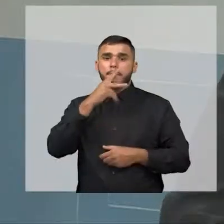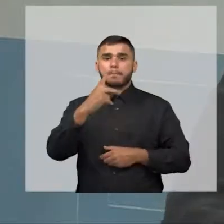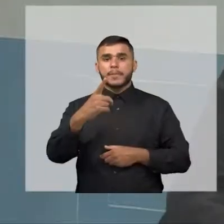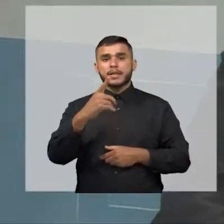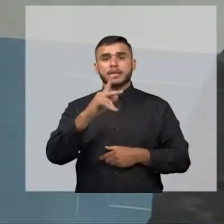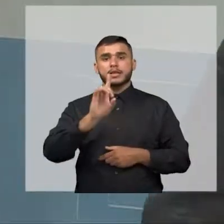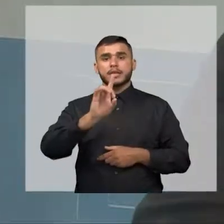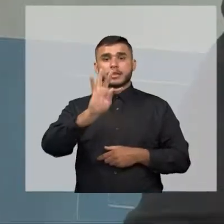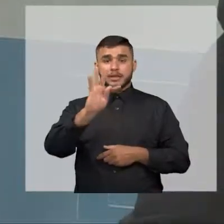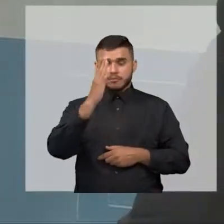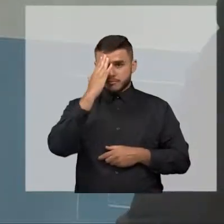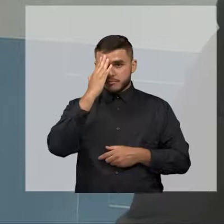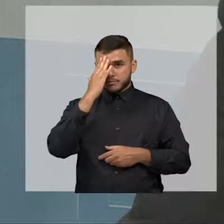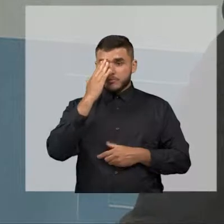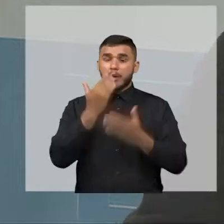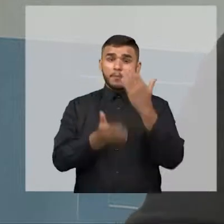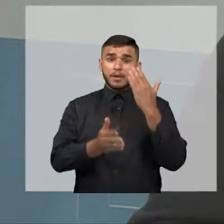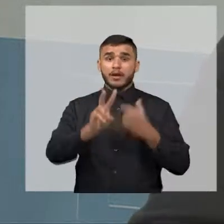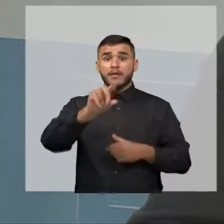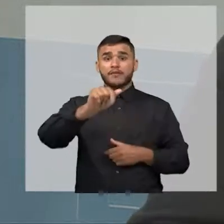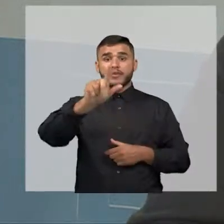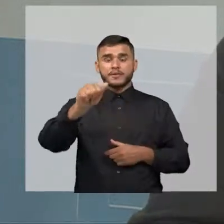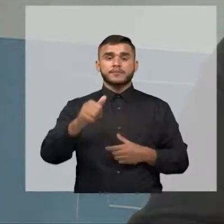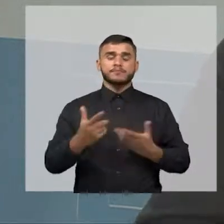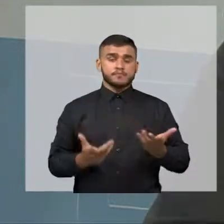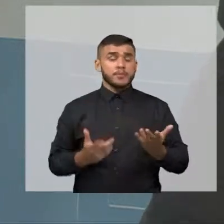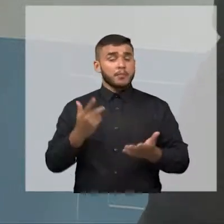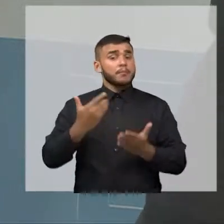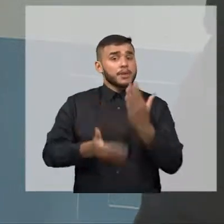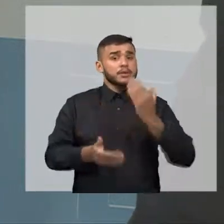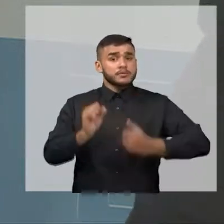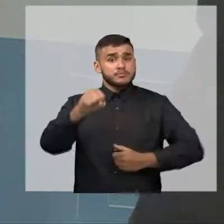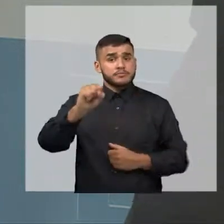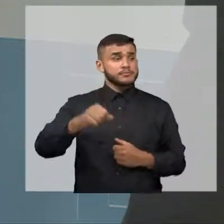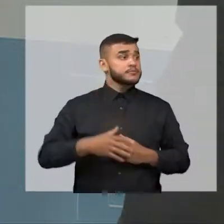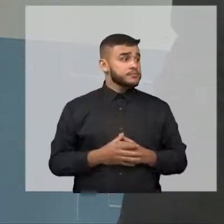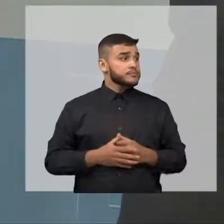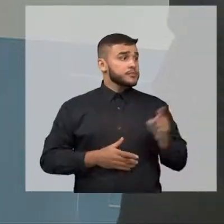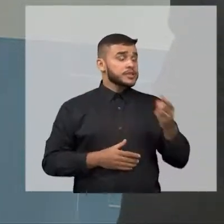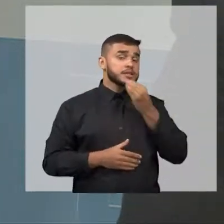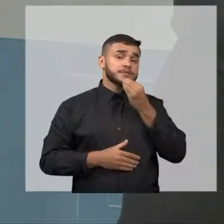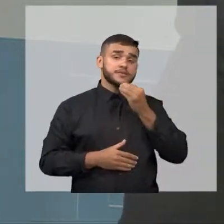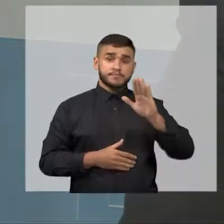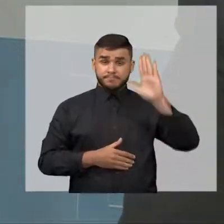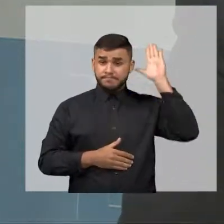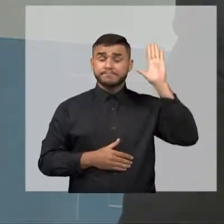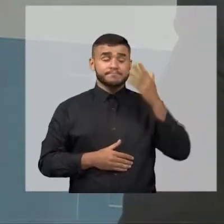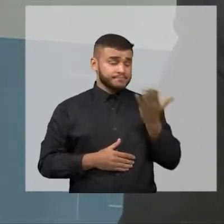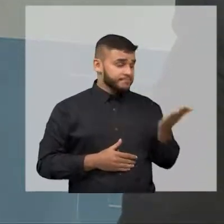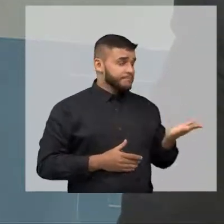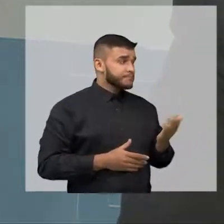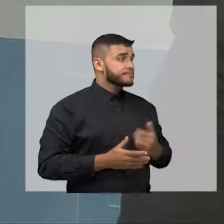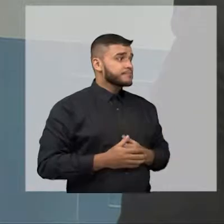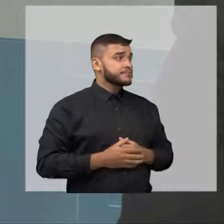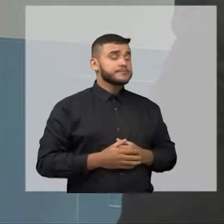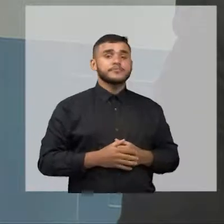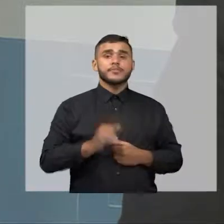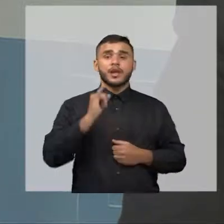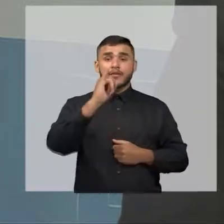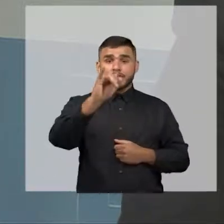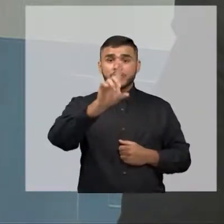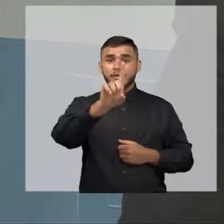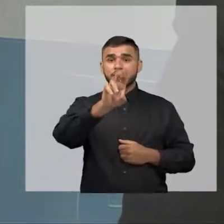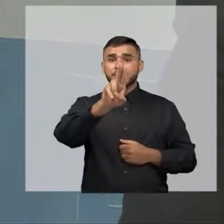foi justamente ao contrário. O partido perdeu uma vaga porque a doutora Lia não foi candidata. E eu mando um abraço aqui para o meu amigo, acho